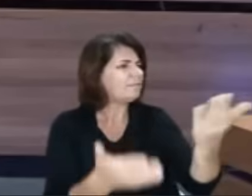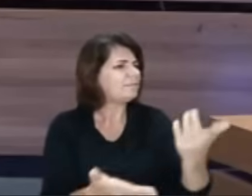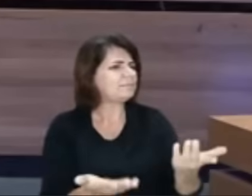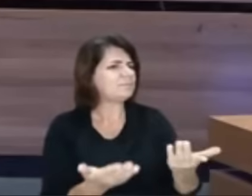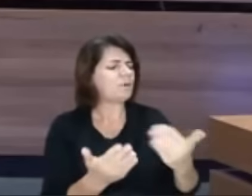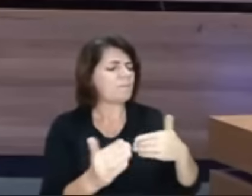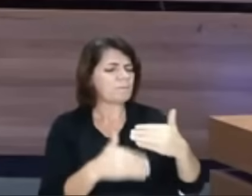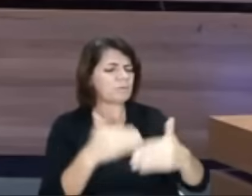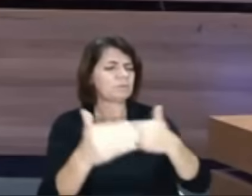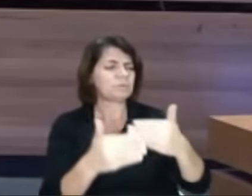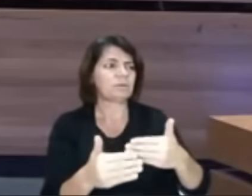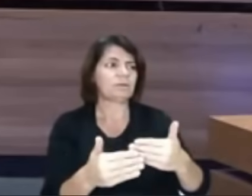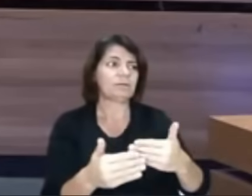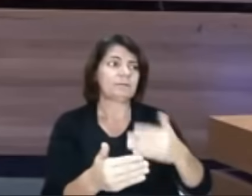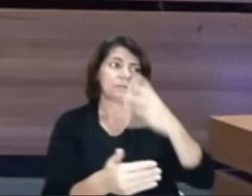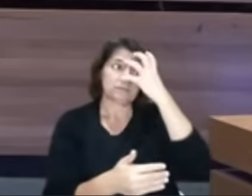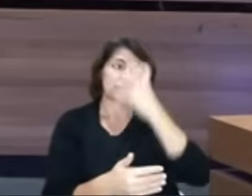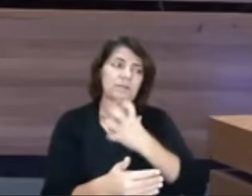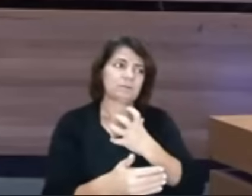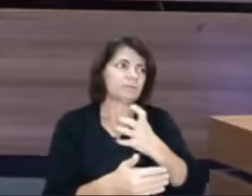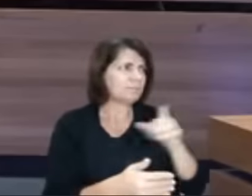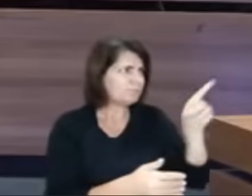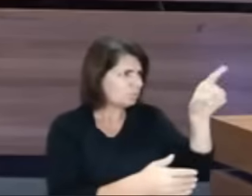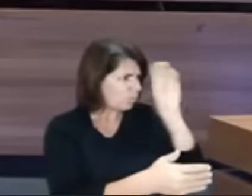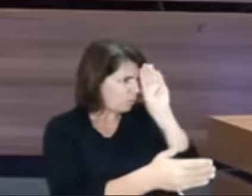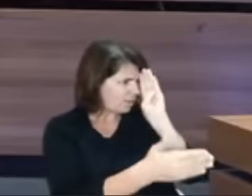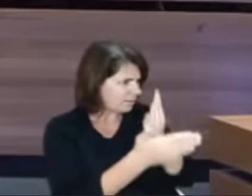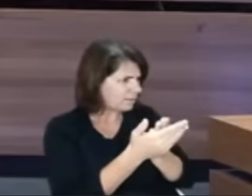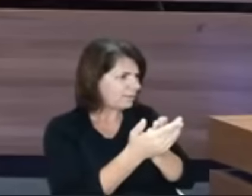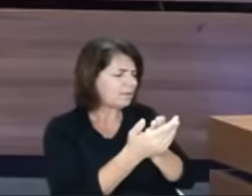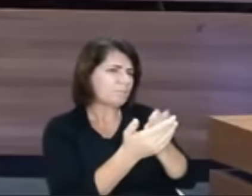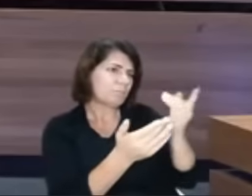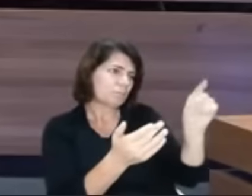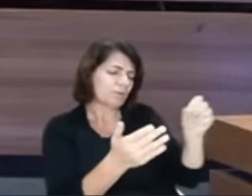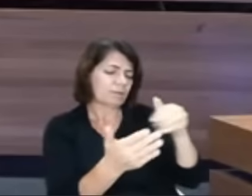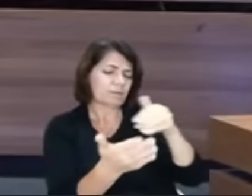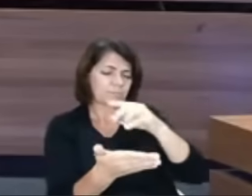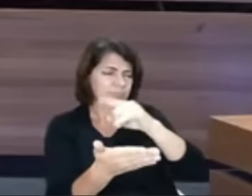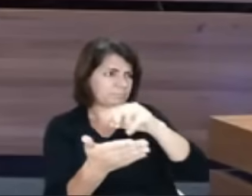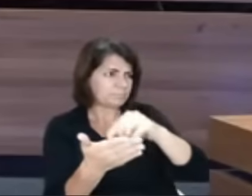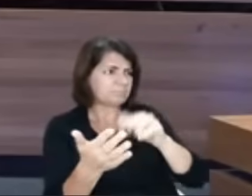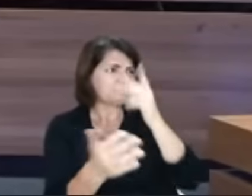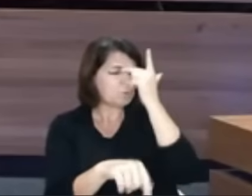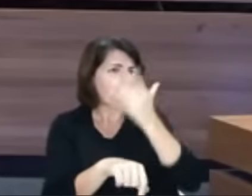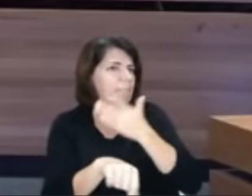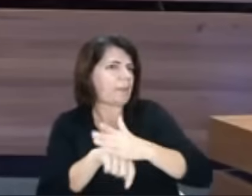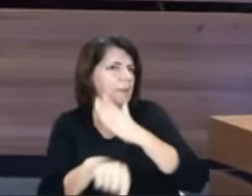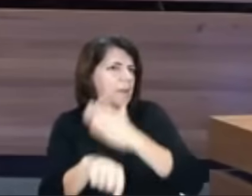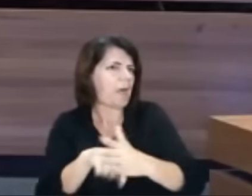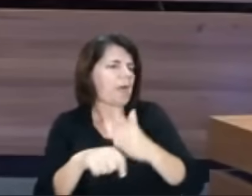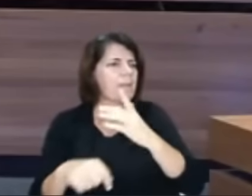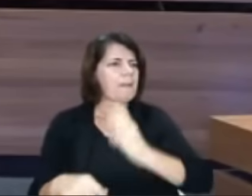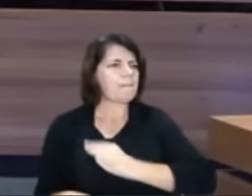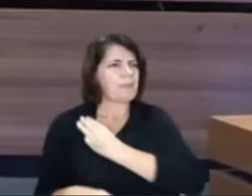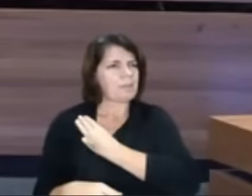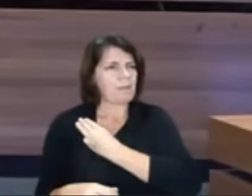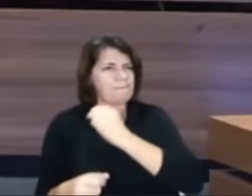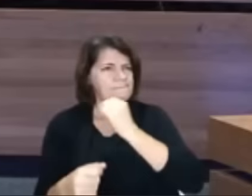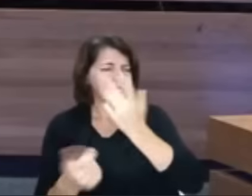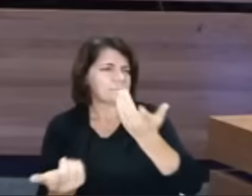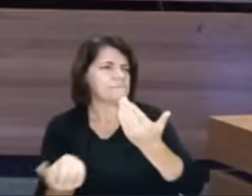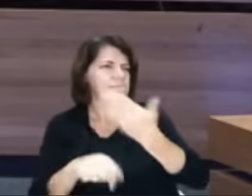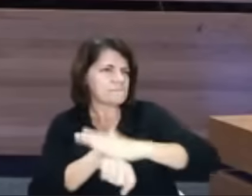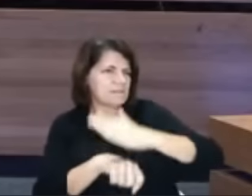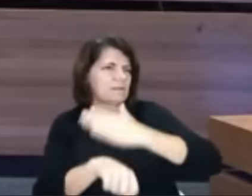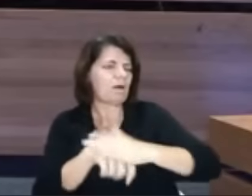radicalizado posterior o senhor não acredita que a gente tem informações por exemplo de que pessoas foram treinadas com treinamento militar tem informações de que o planejamento da